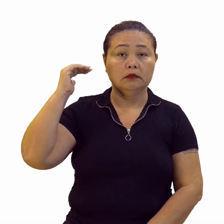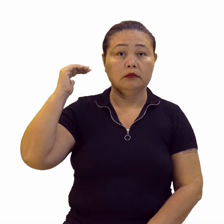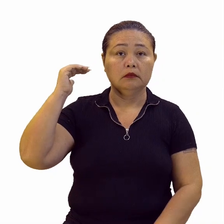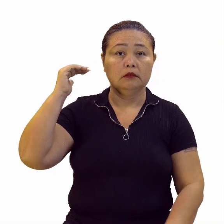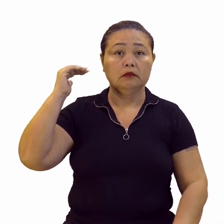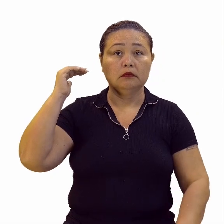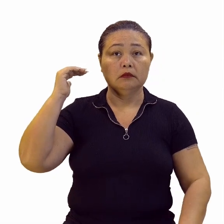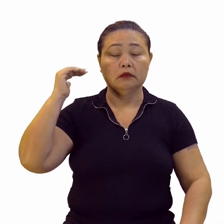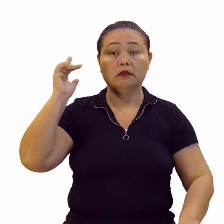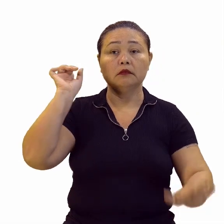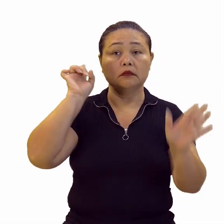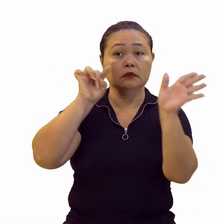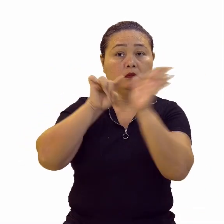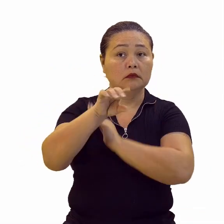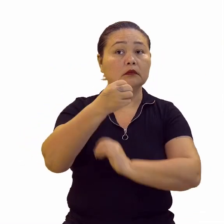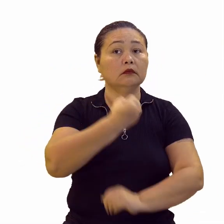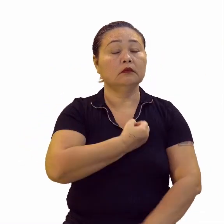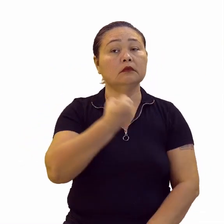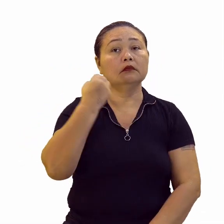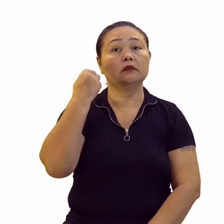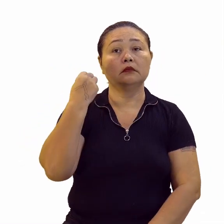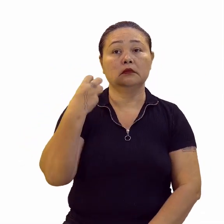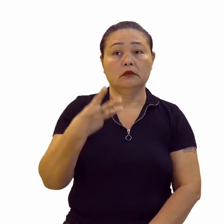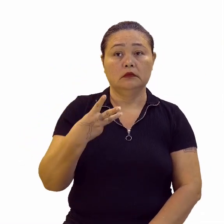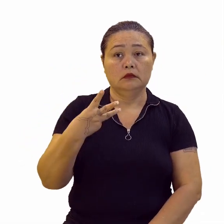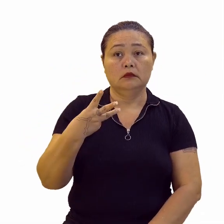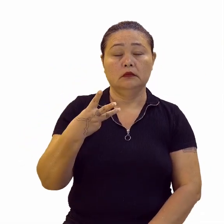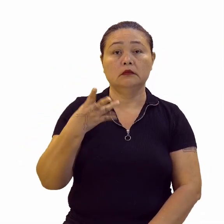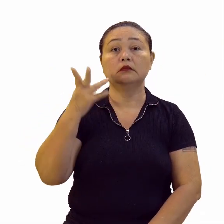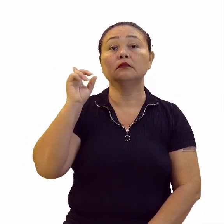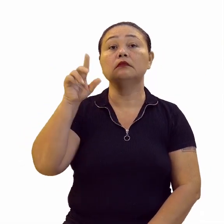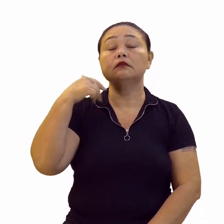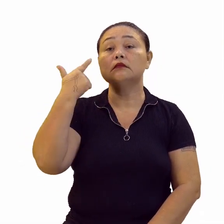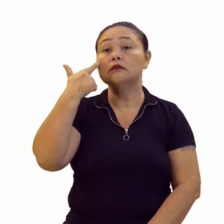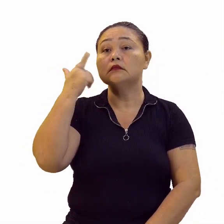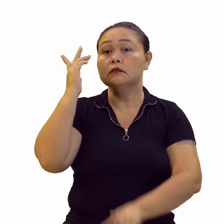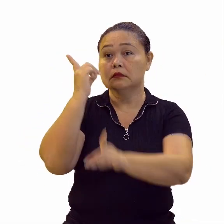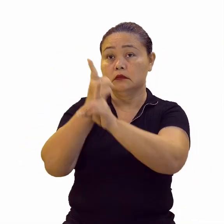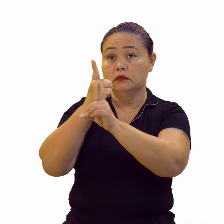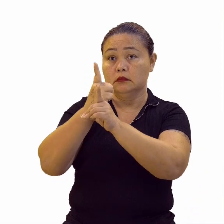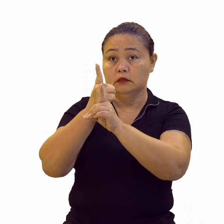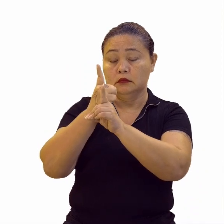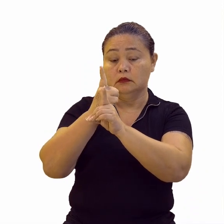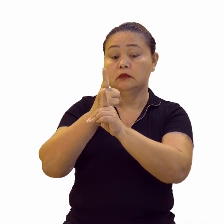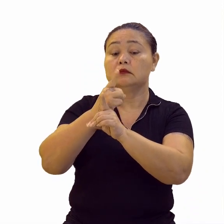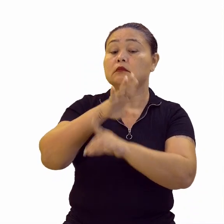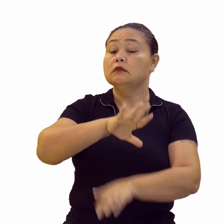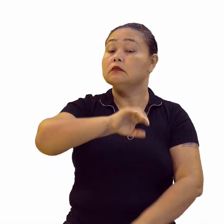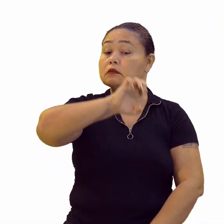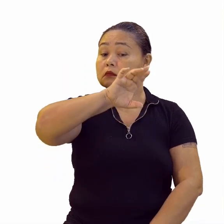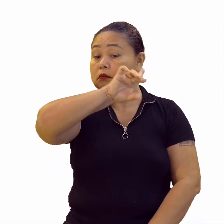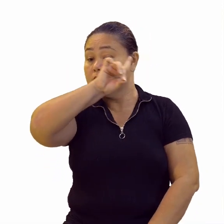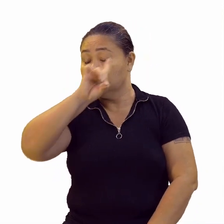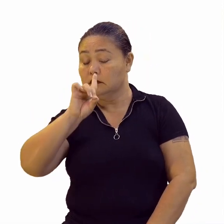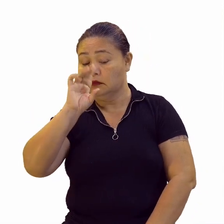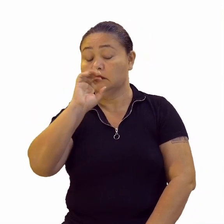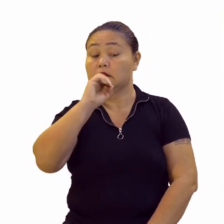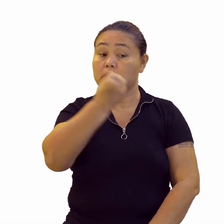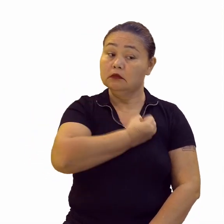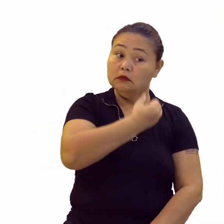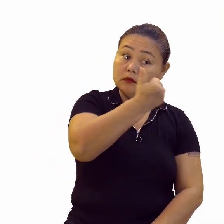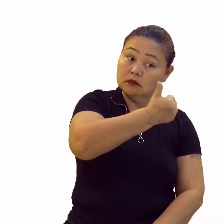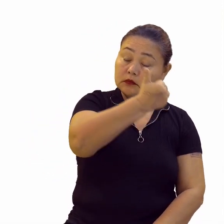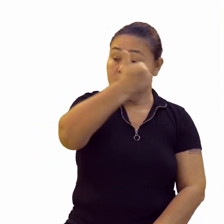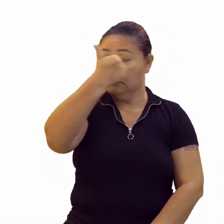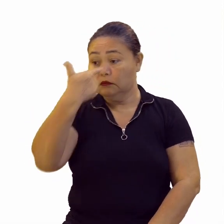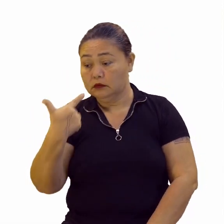aí na questão 3, para você identificar da esquerda para a direita, da número 1 para número 2, qual